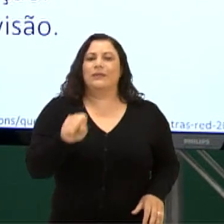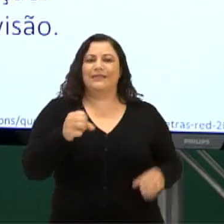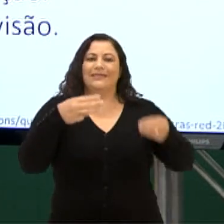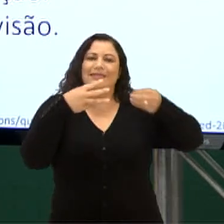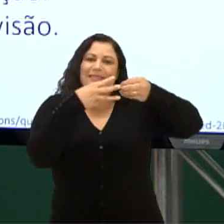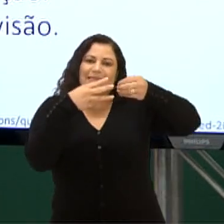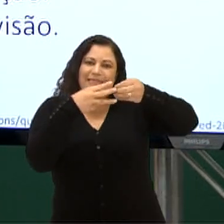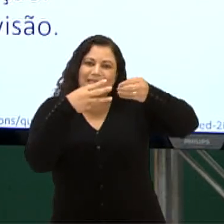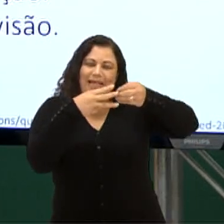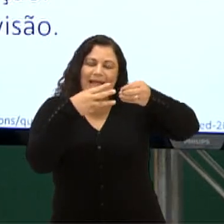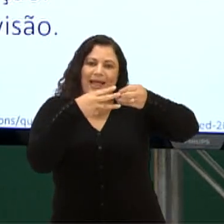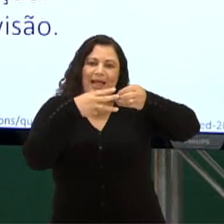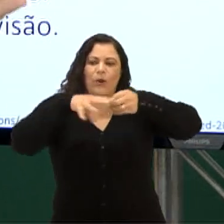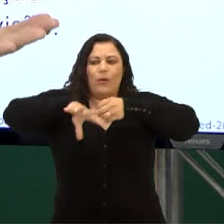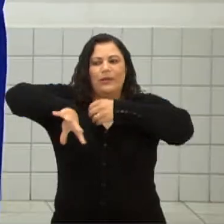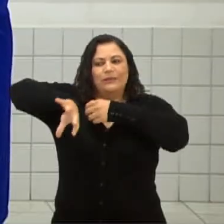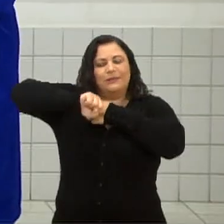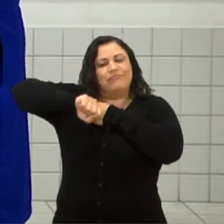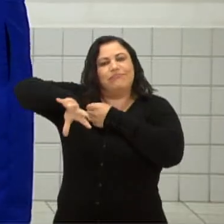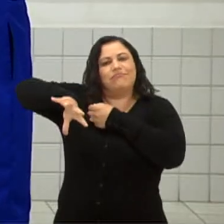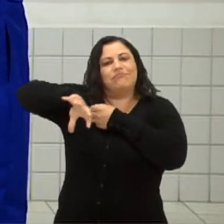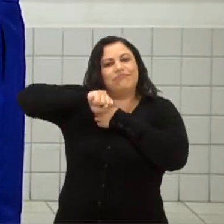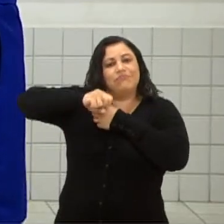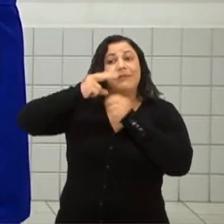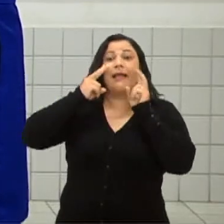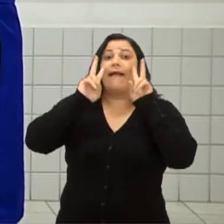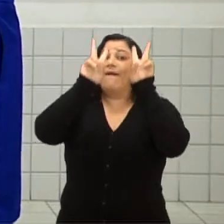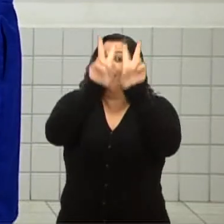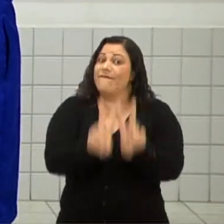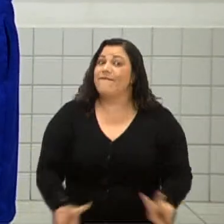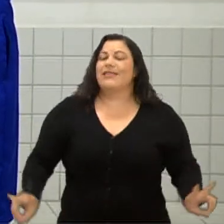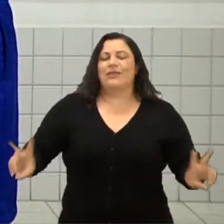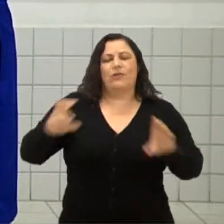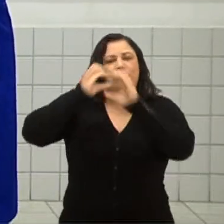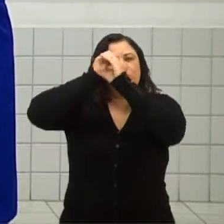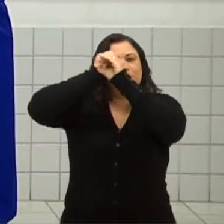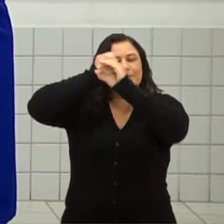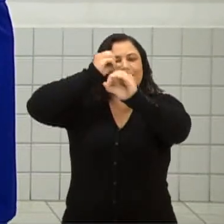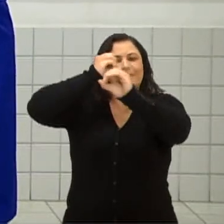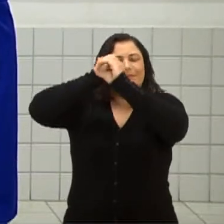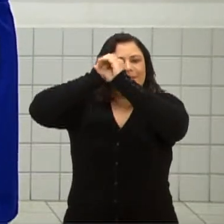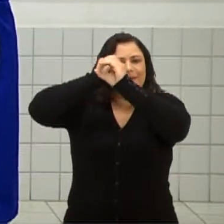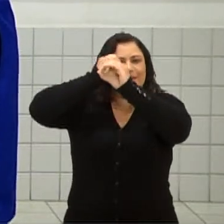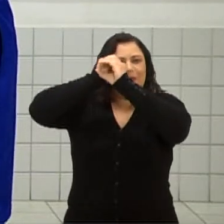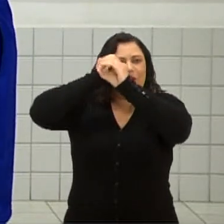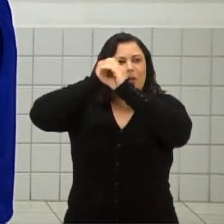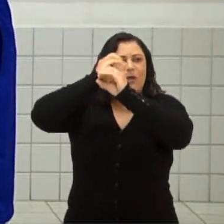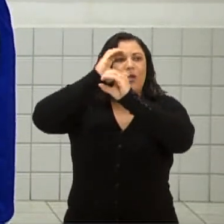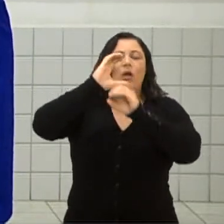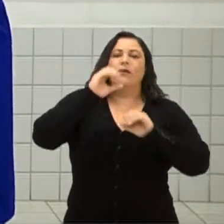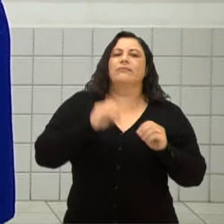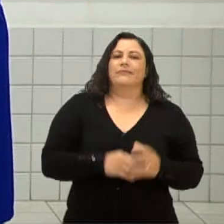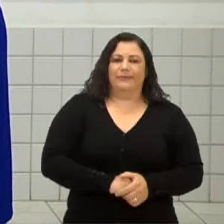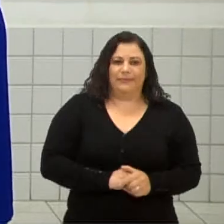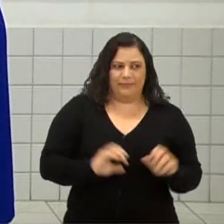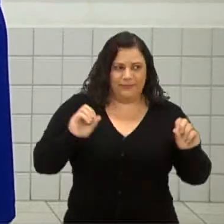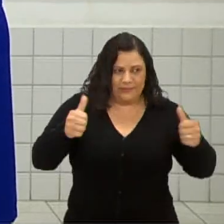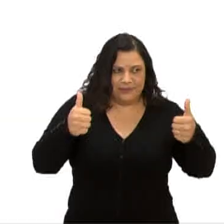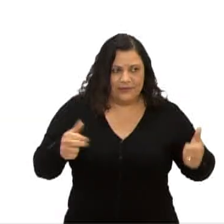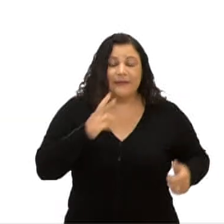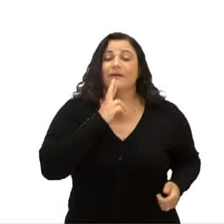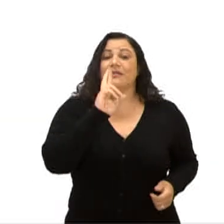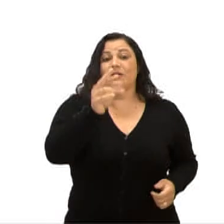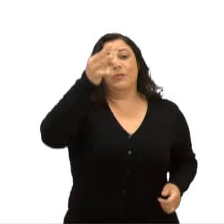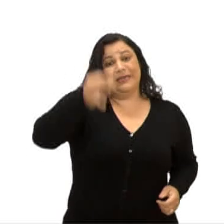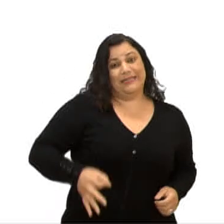células fotorreceptoras, visão. Visão. Falou da cóclea, está Audição. falando da audição. Resposta